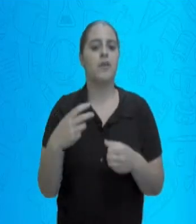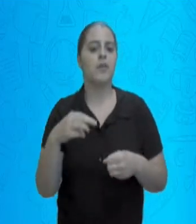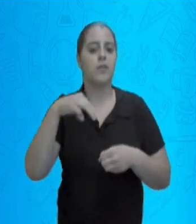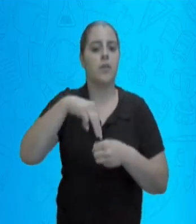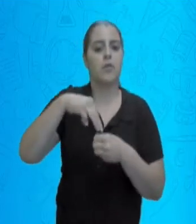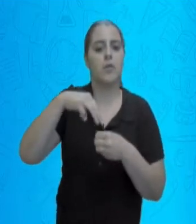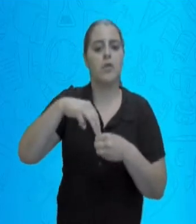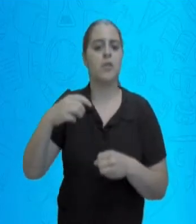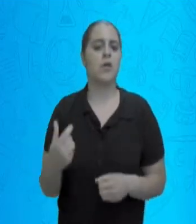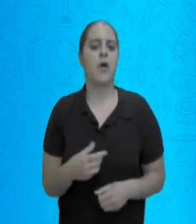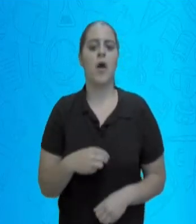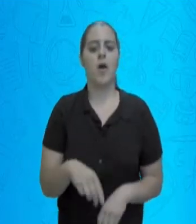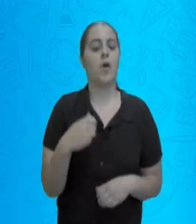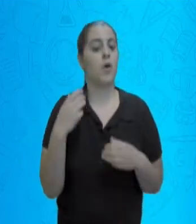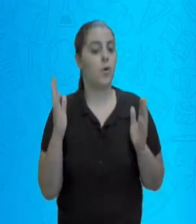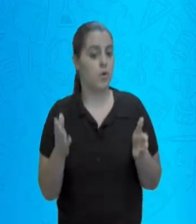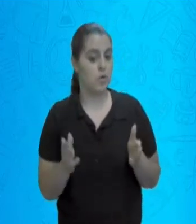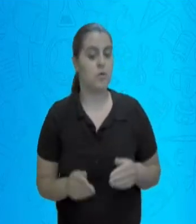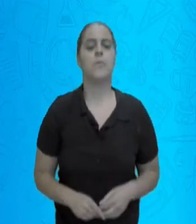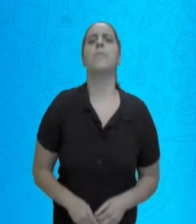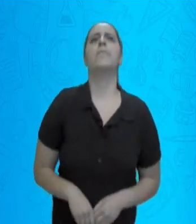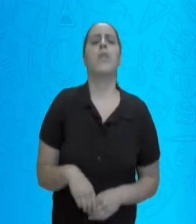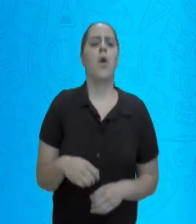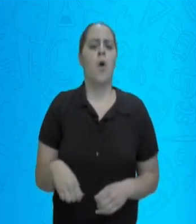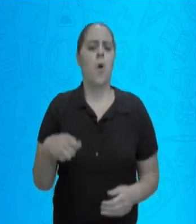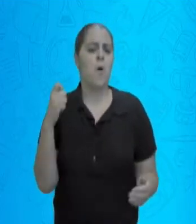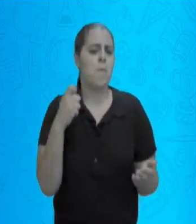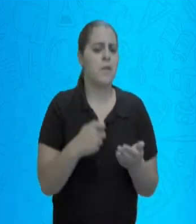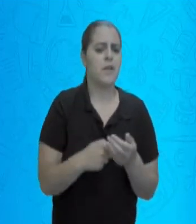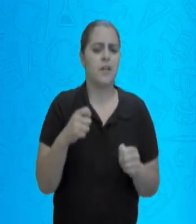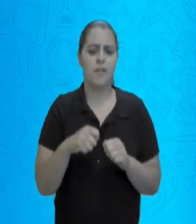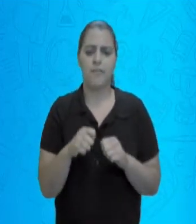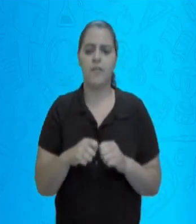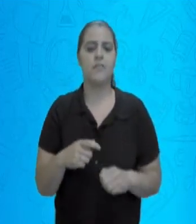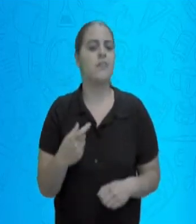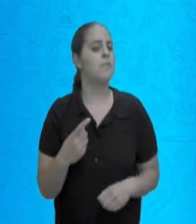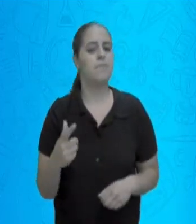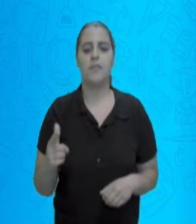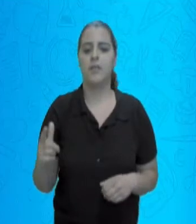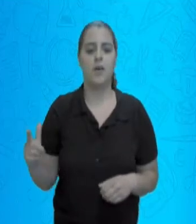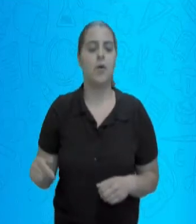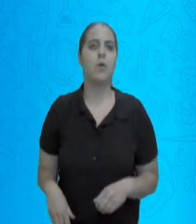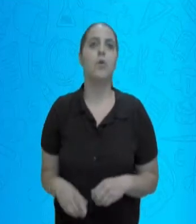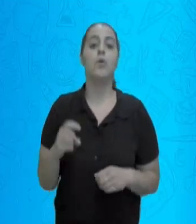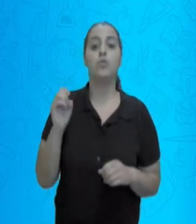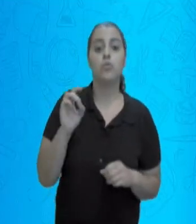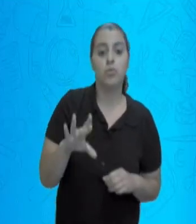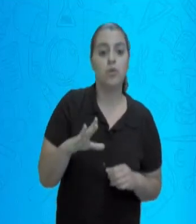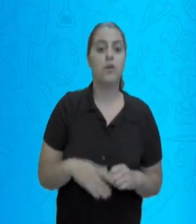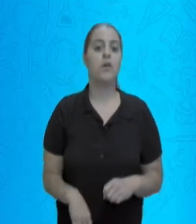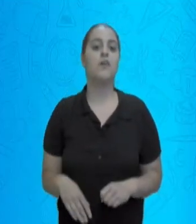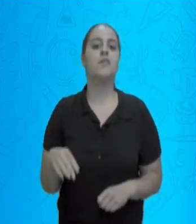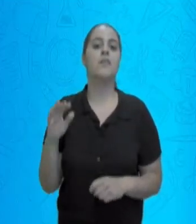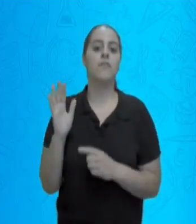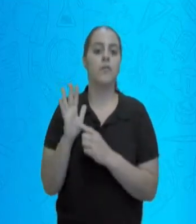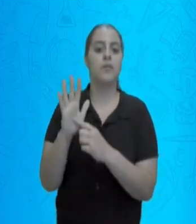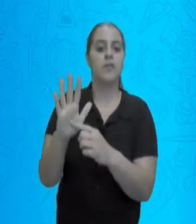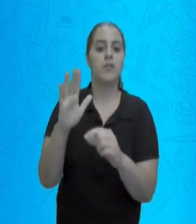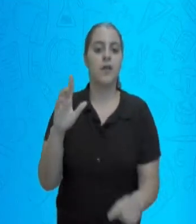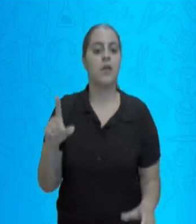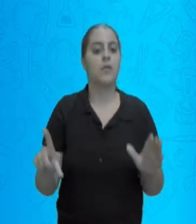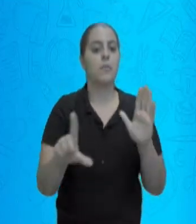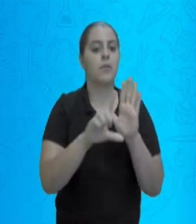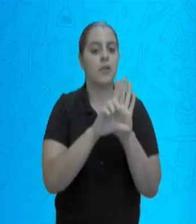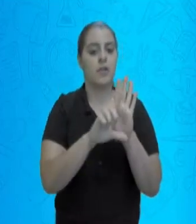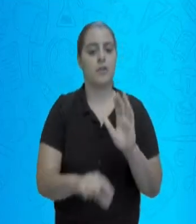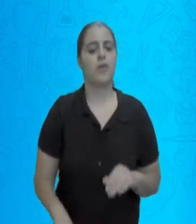fazer alguma coisa ou ser submetido a alguma coisa, a não ser perante em virtude da lei.